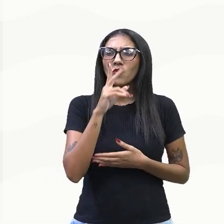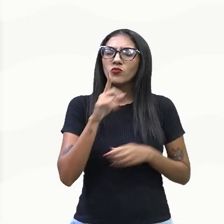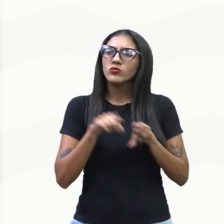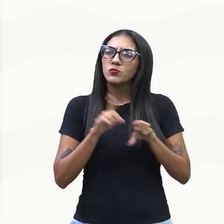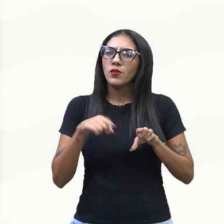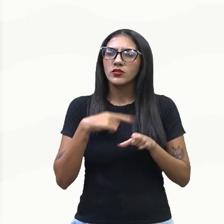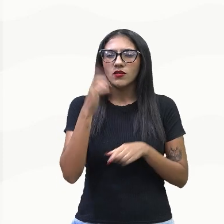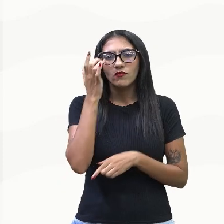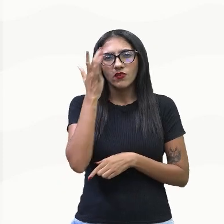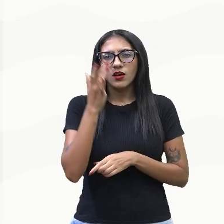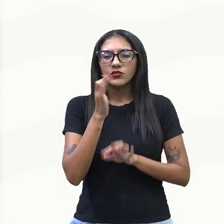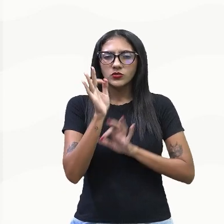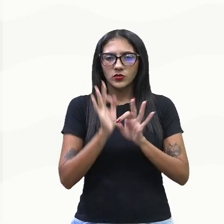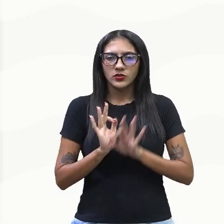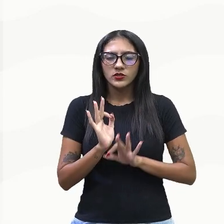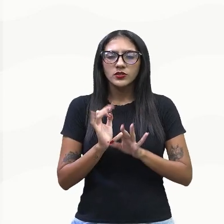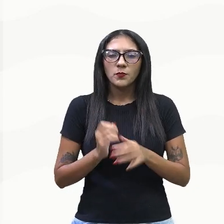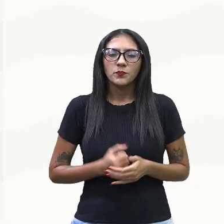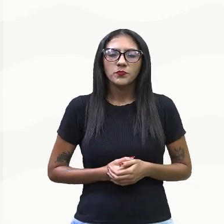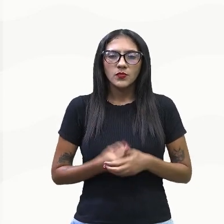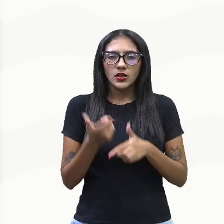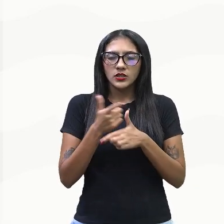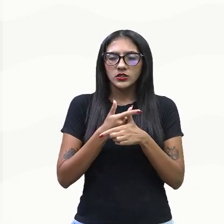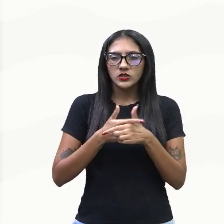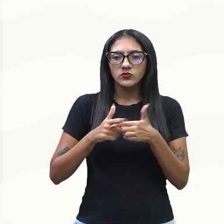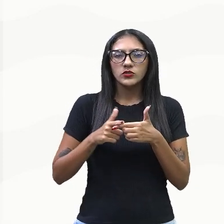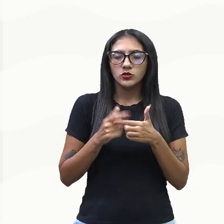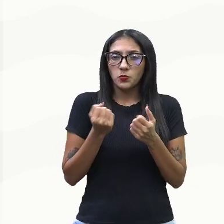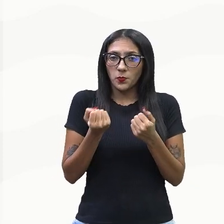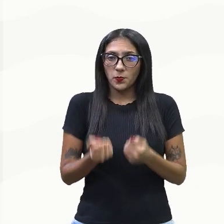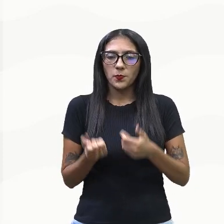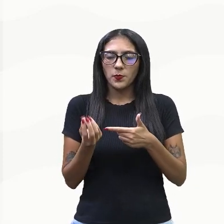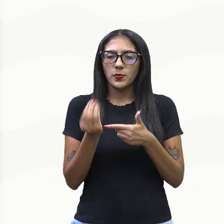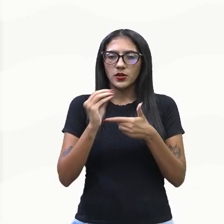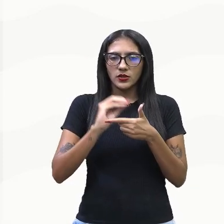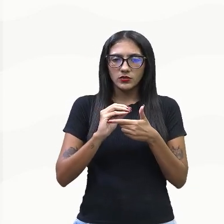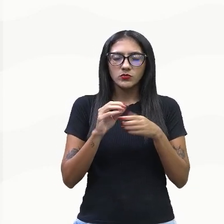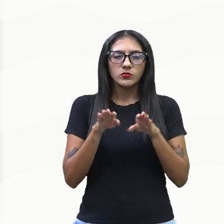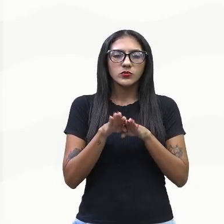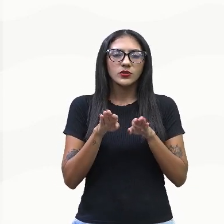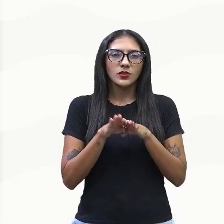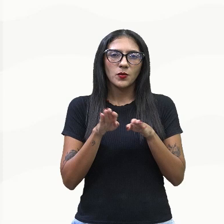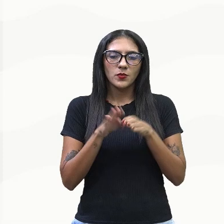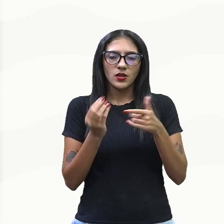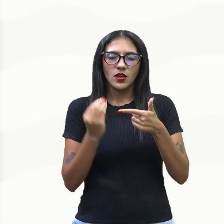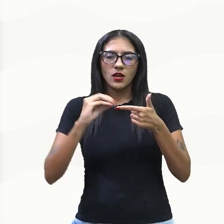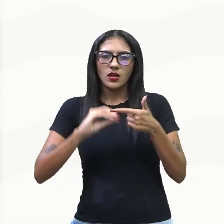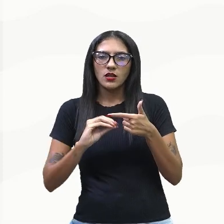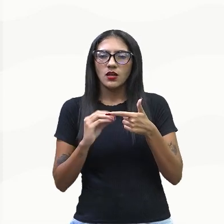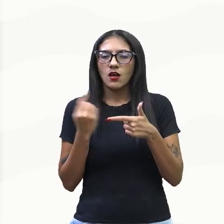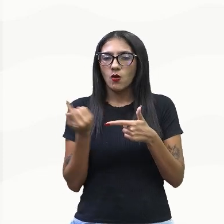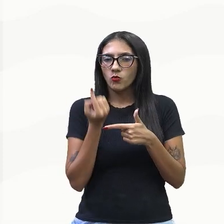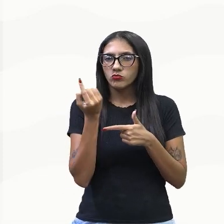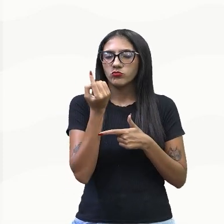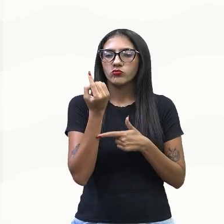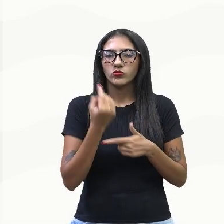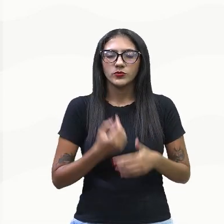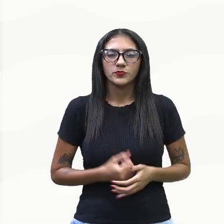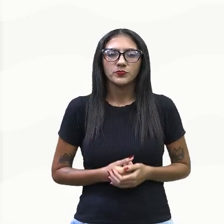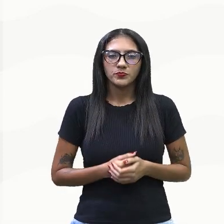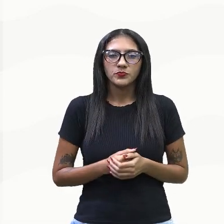seu peso por sua altura, e essa altura tem que estar elevada ao quadrado. Ou seja, ela tem